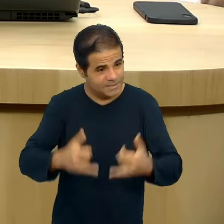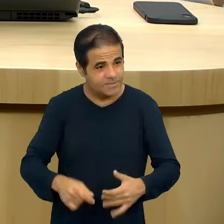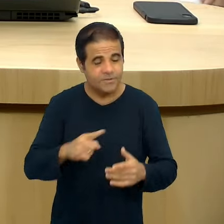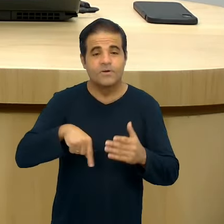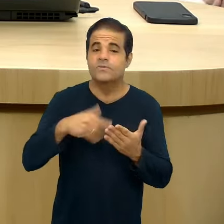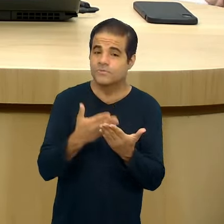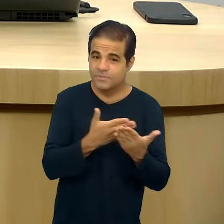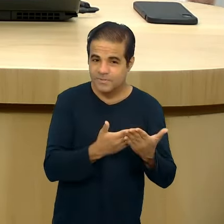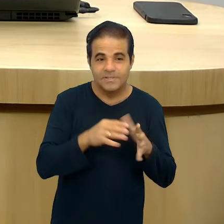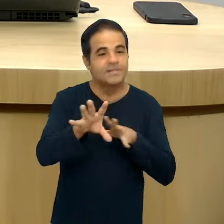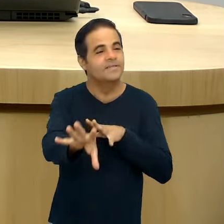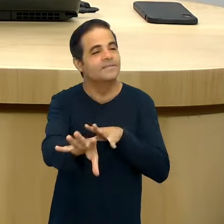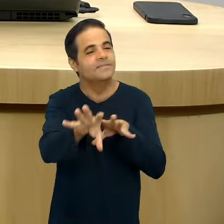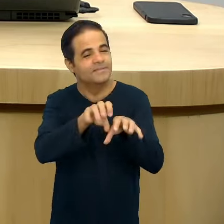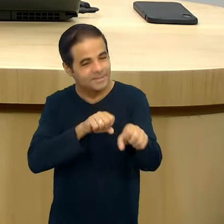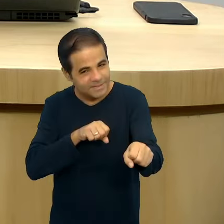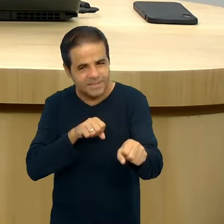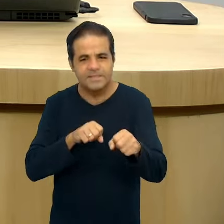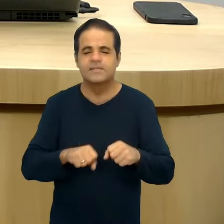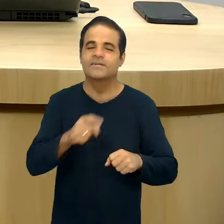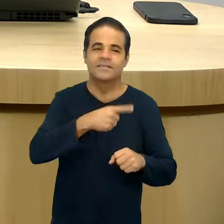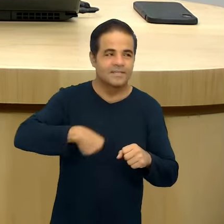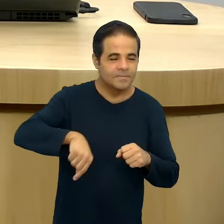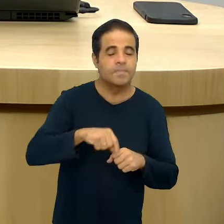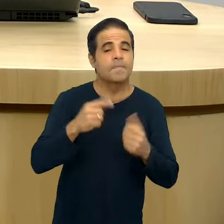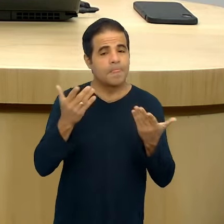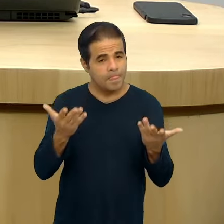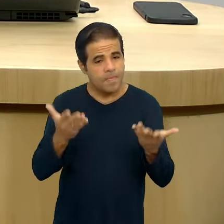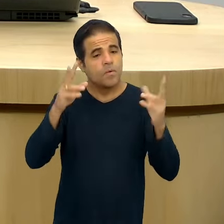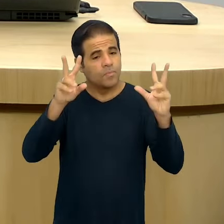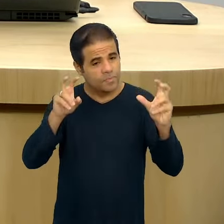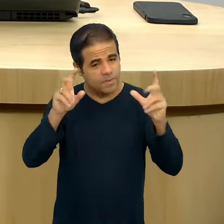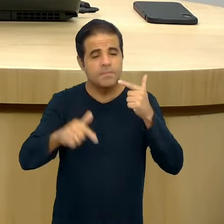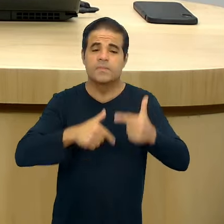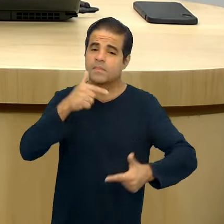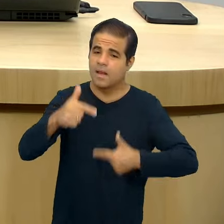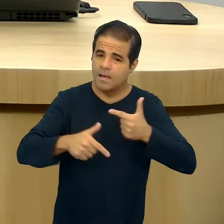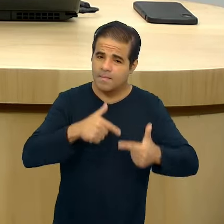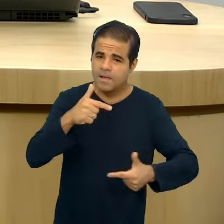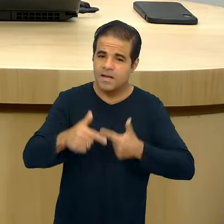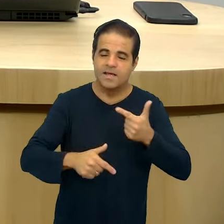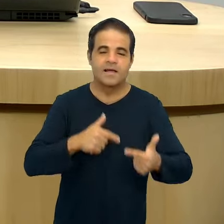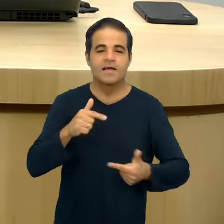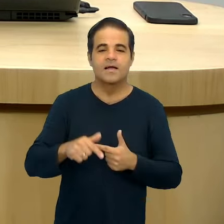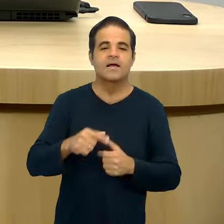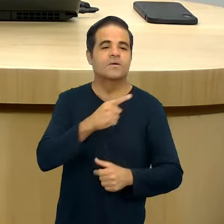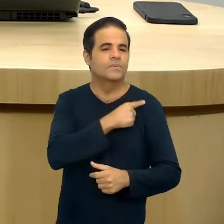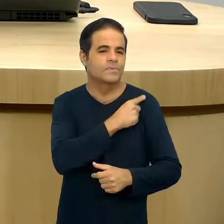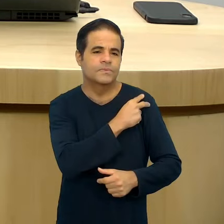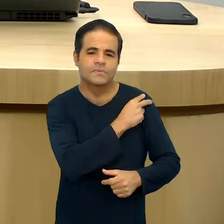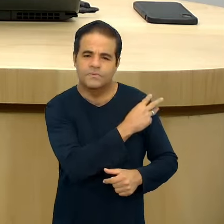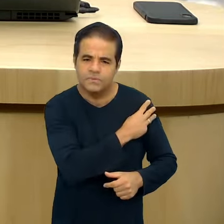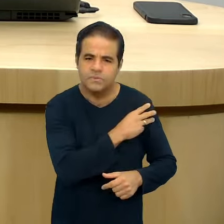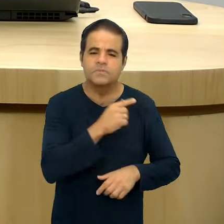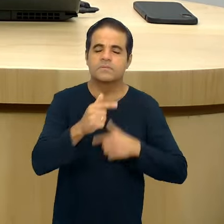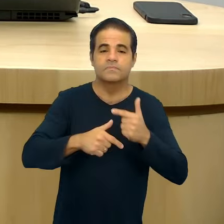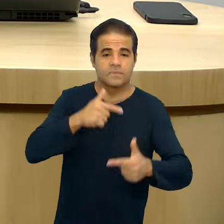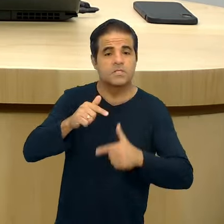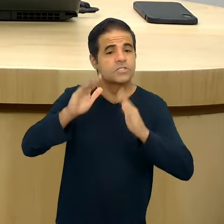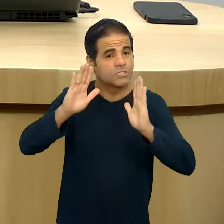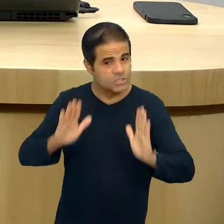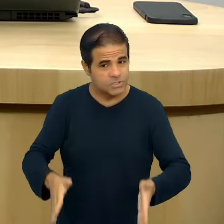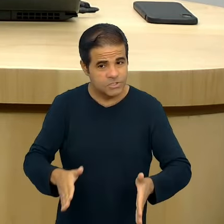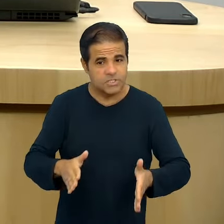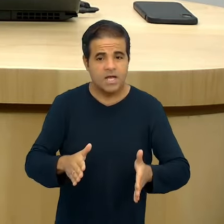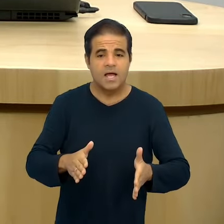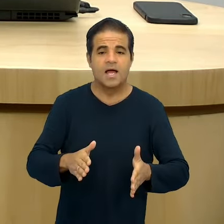estudantes na formação geral básica, né? Globalização, por exemplo, é um tema que a gente trabalha aí desde o ensino fundamental, sim. Né? Então a gente já